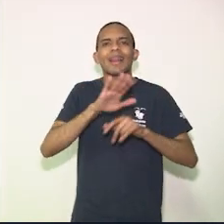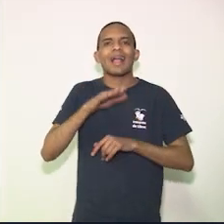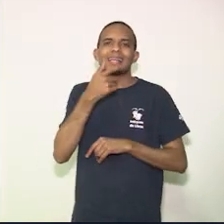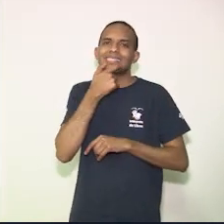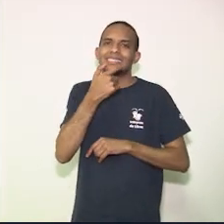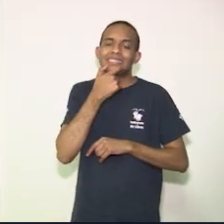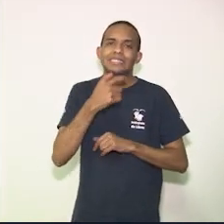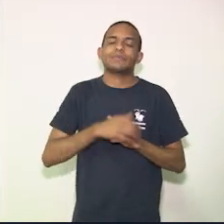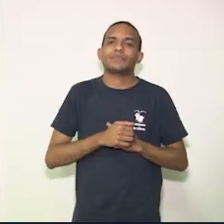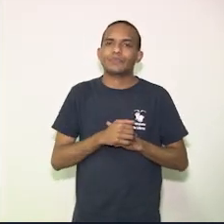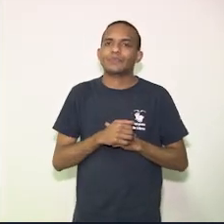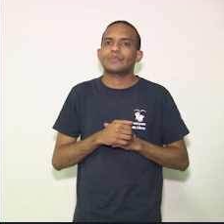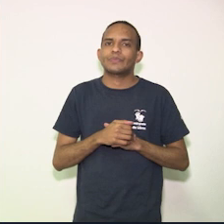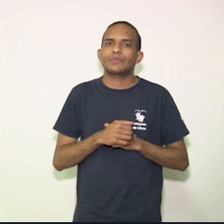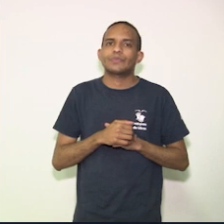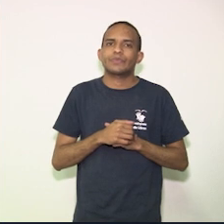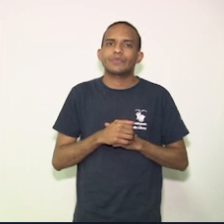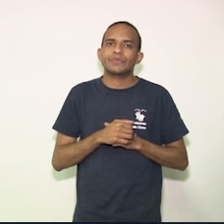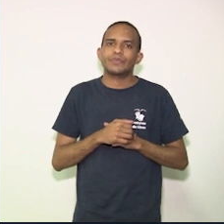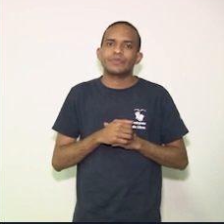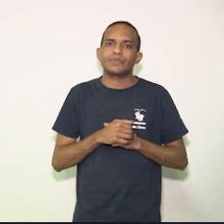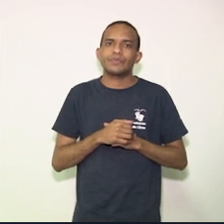Unido.